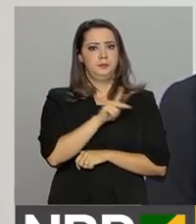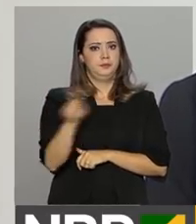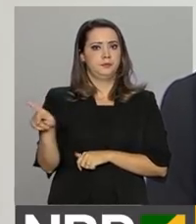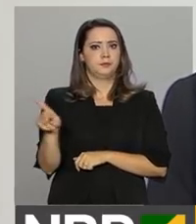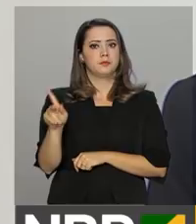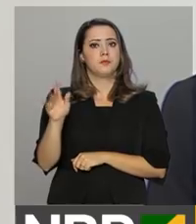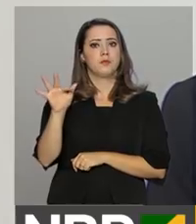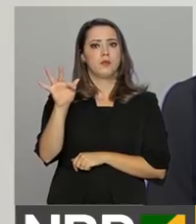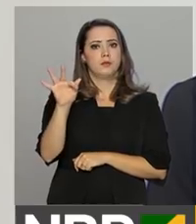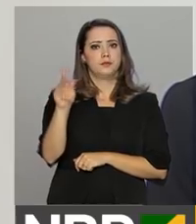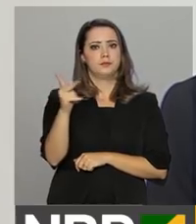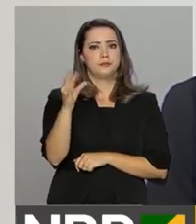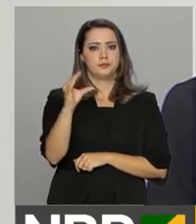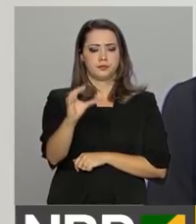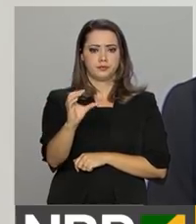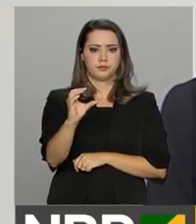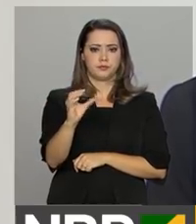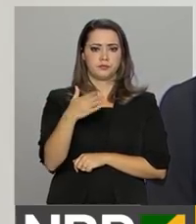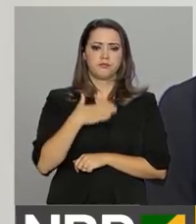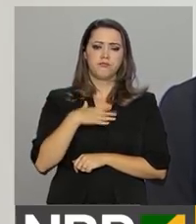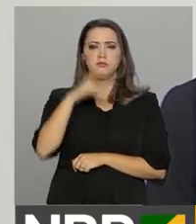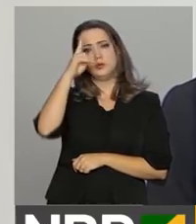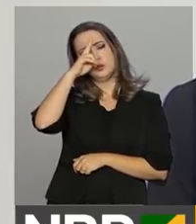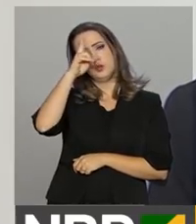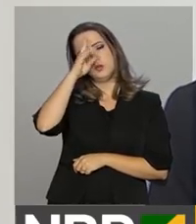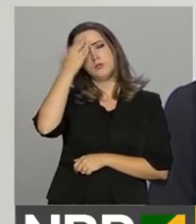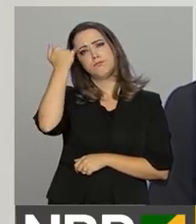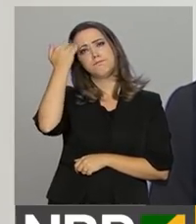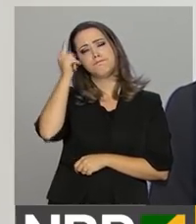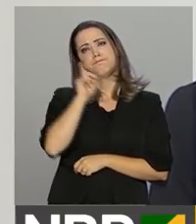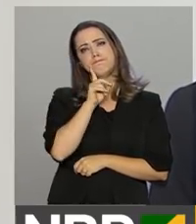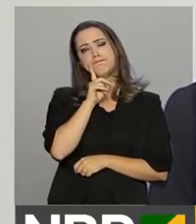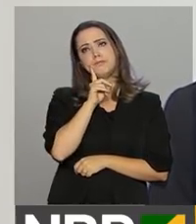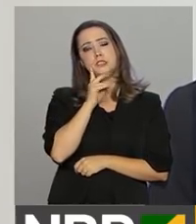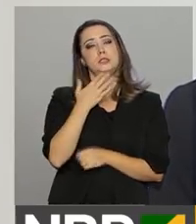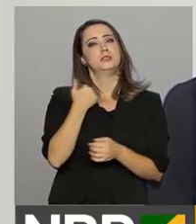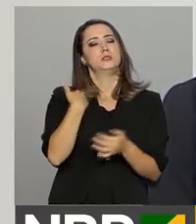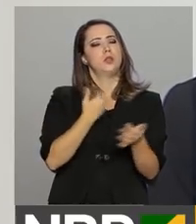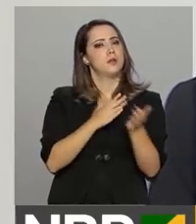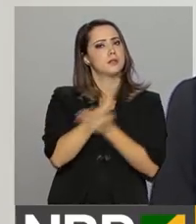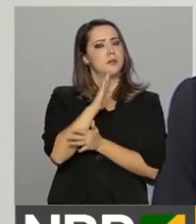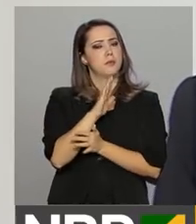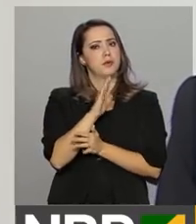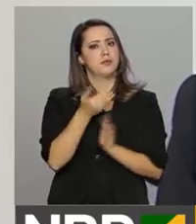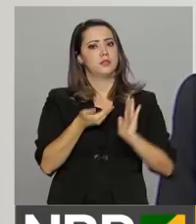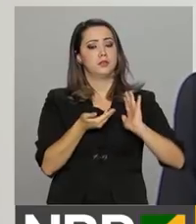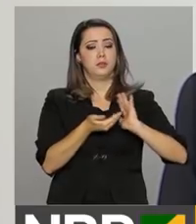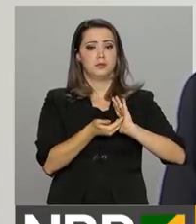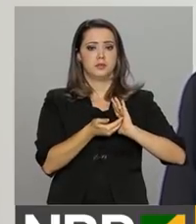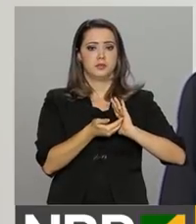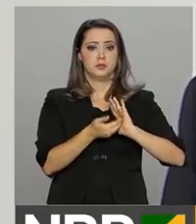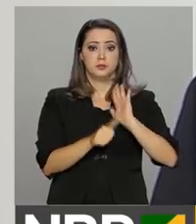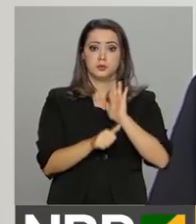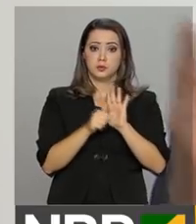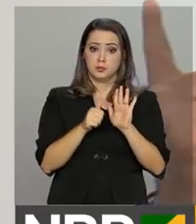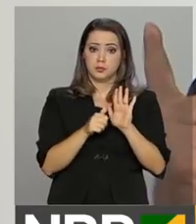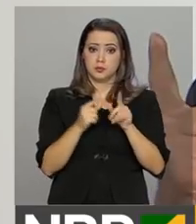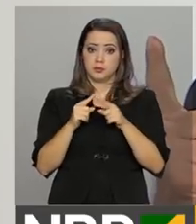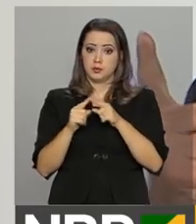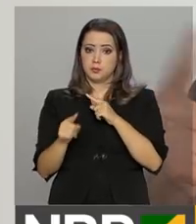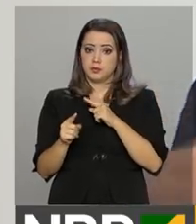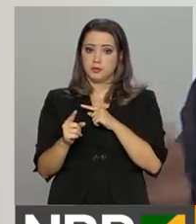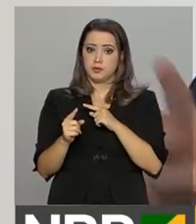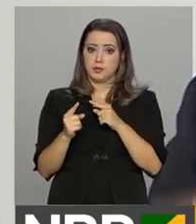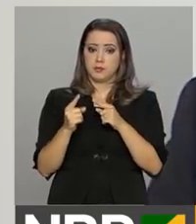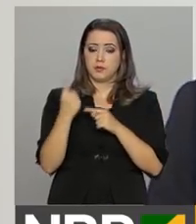henrique e eu me recordo quando nós aprovamos na câmara aliás no primeiro momento ela tinha sido reprovada por